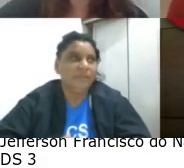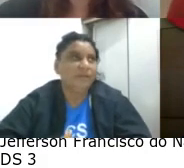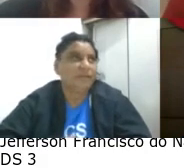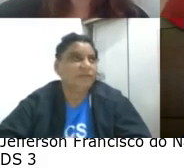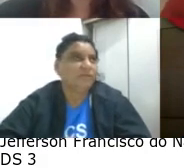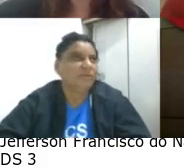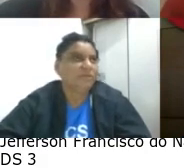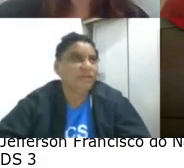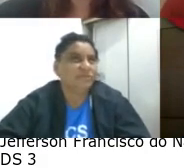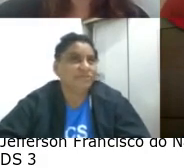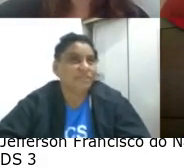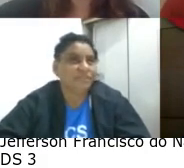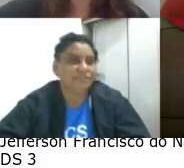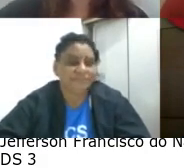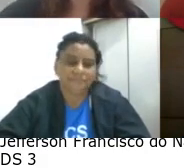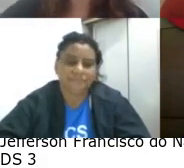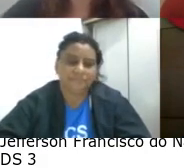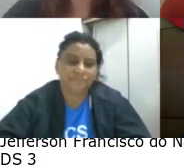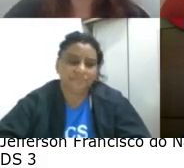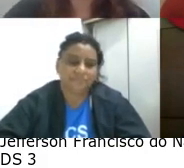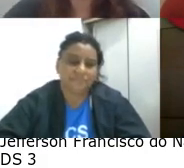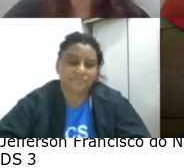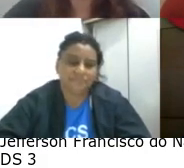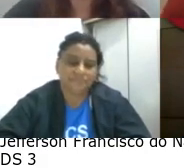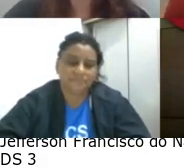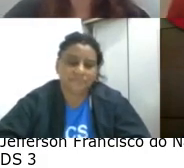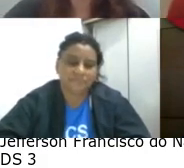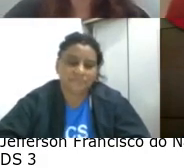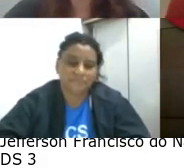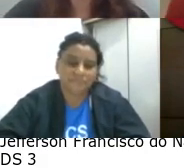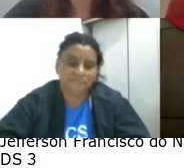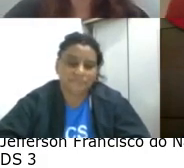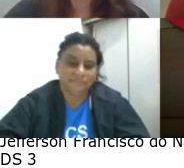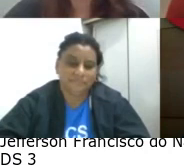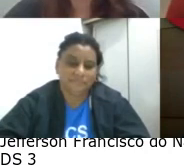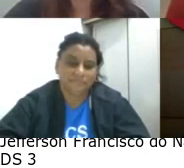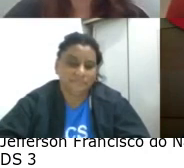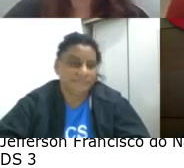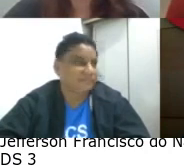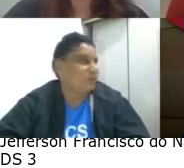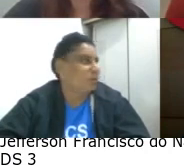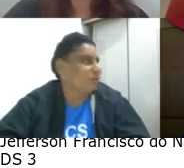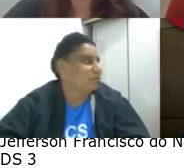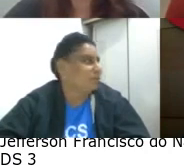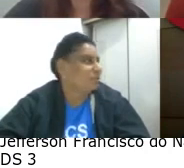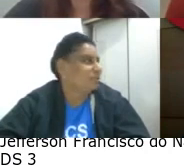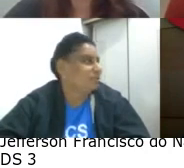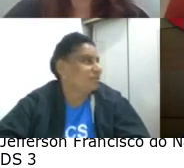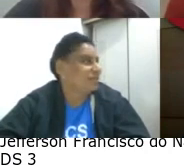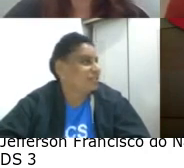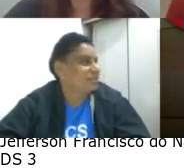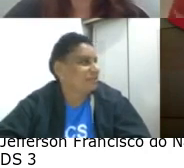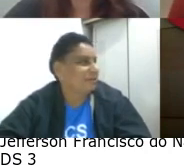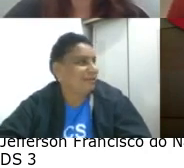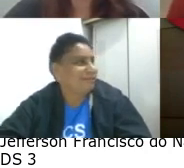acompanhamento eu eu eu costumo assim dizer que a gente não tem nesse passo a passo que